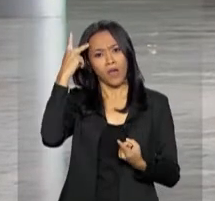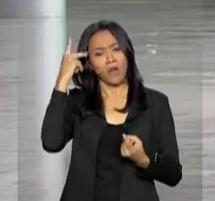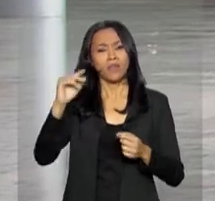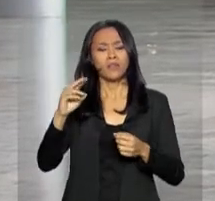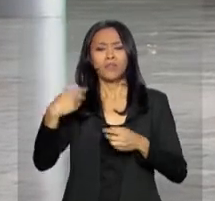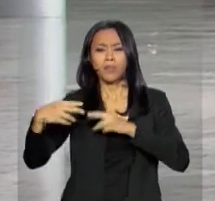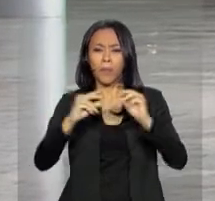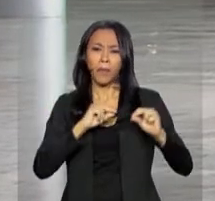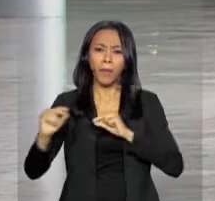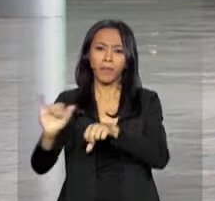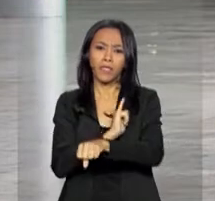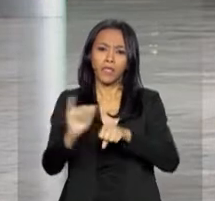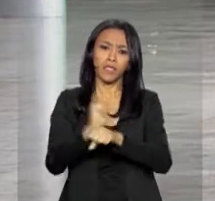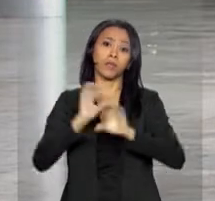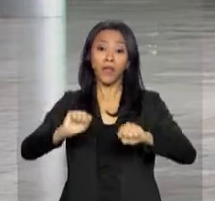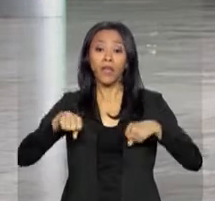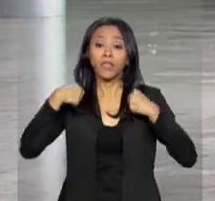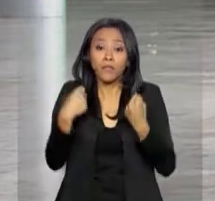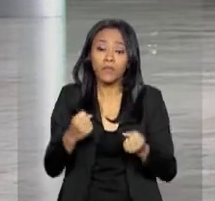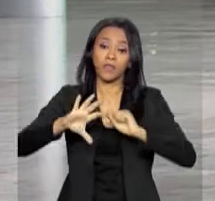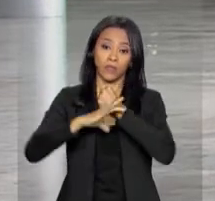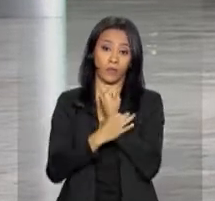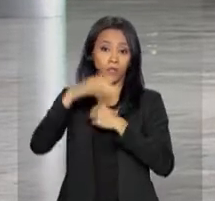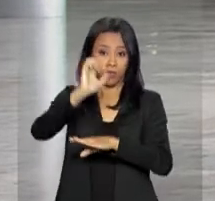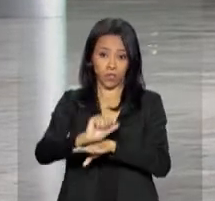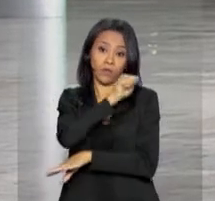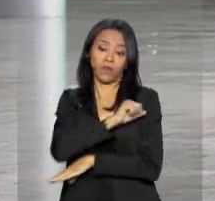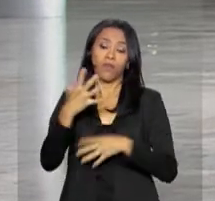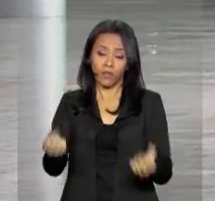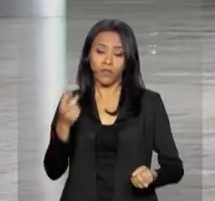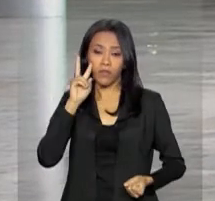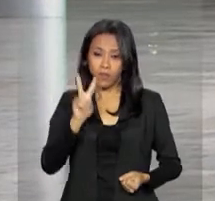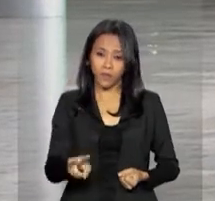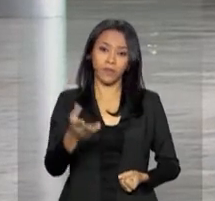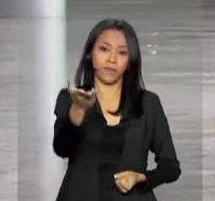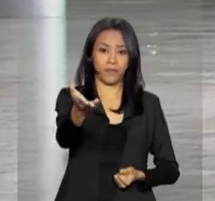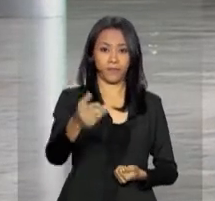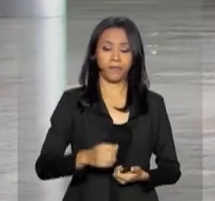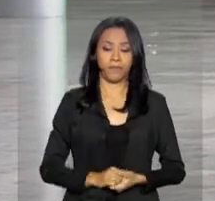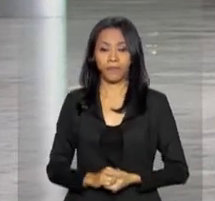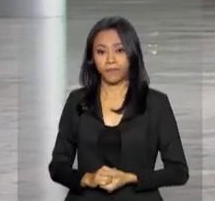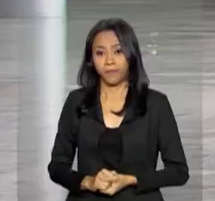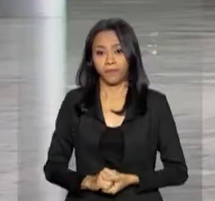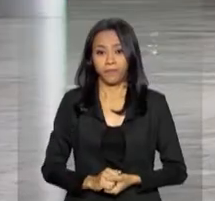a segurança nas fronteiras com o Rio de Janeiro. Vamos ver como é que foi na reportagem de João Pedro